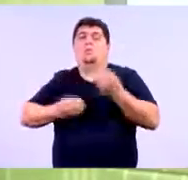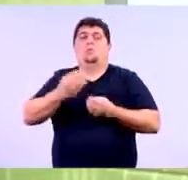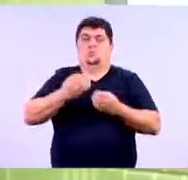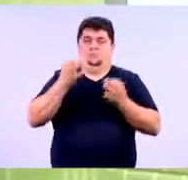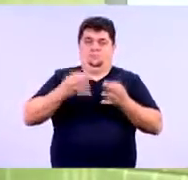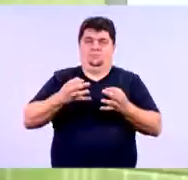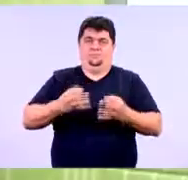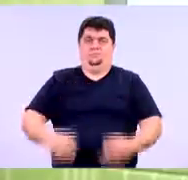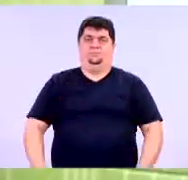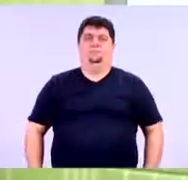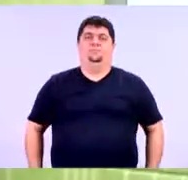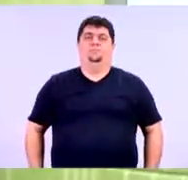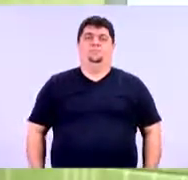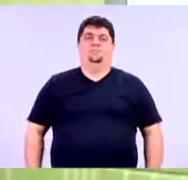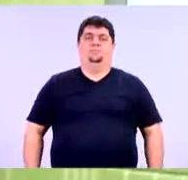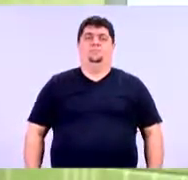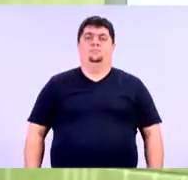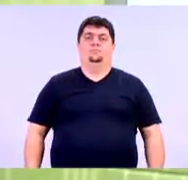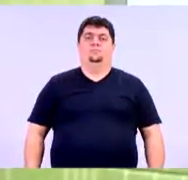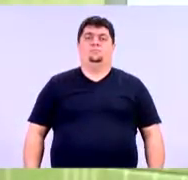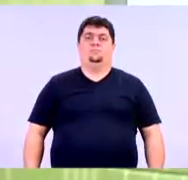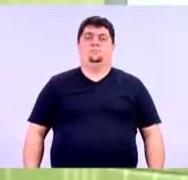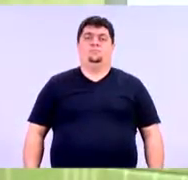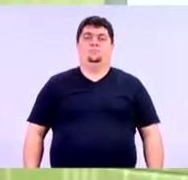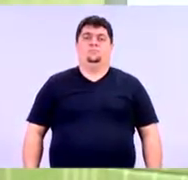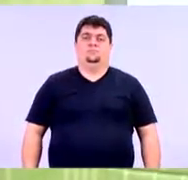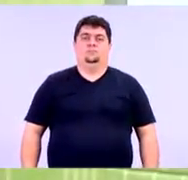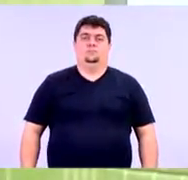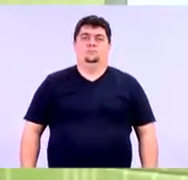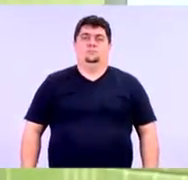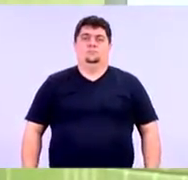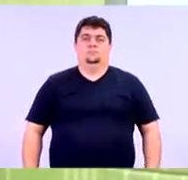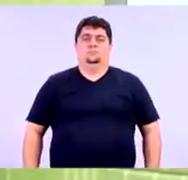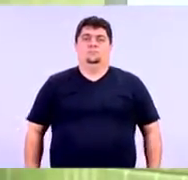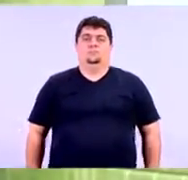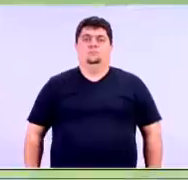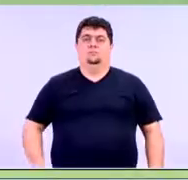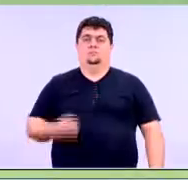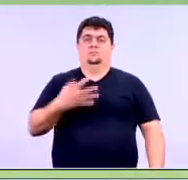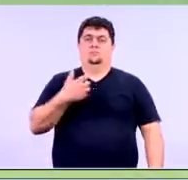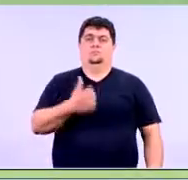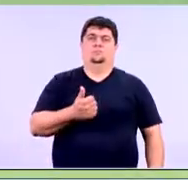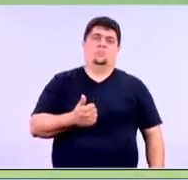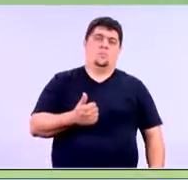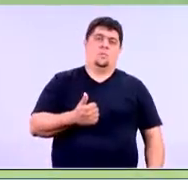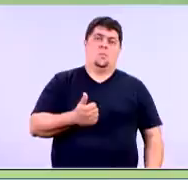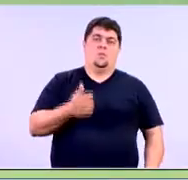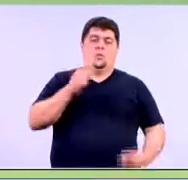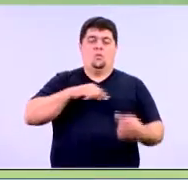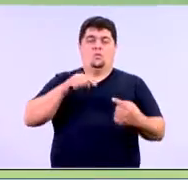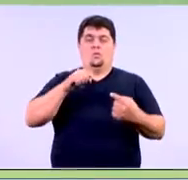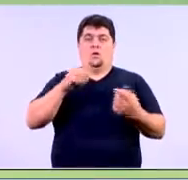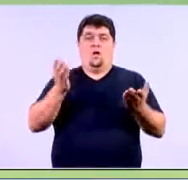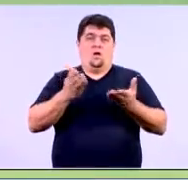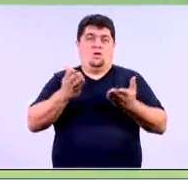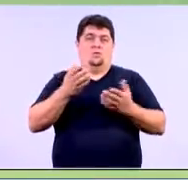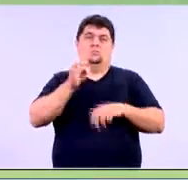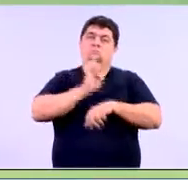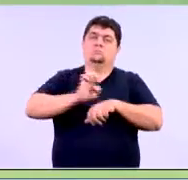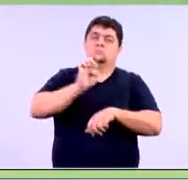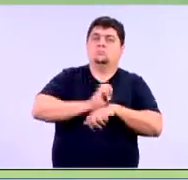certo? Bom, O nosso objetivo, o Estado